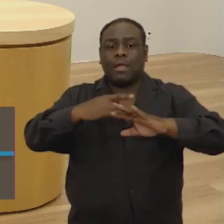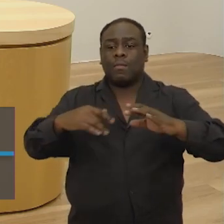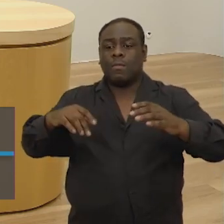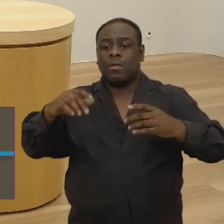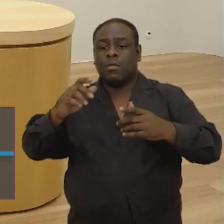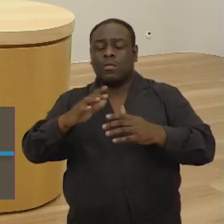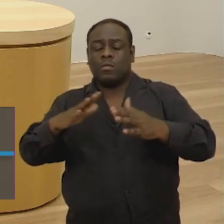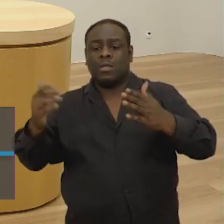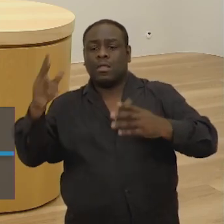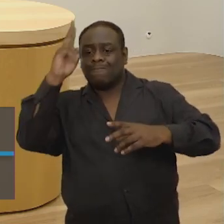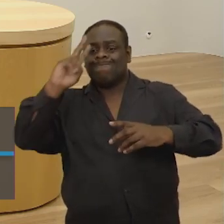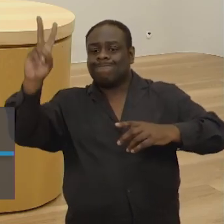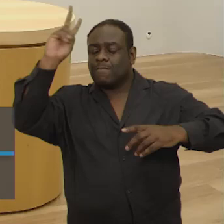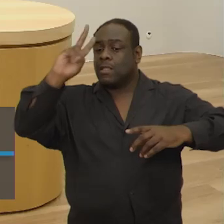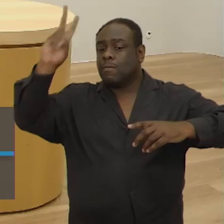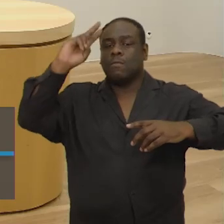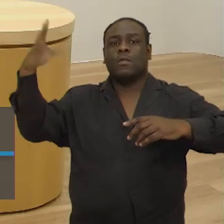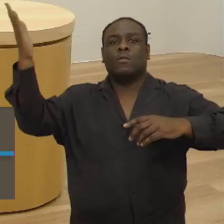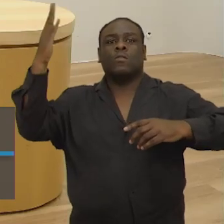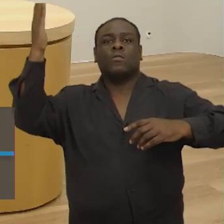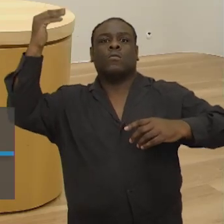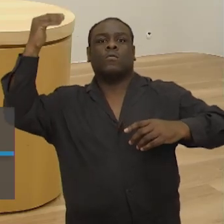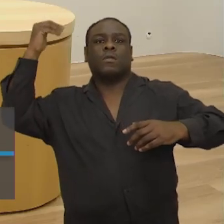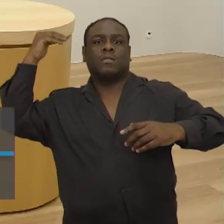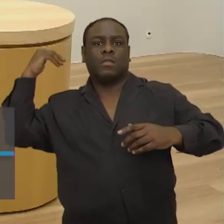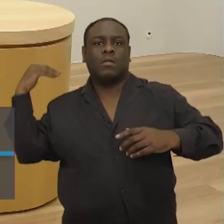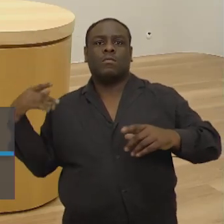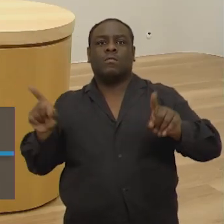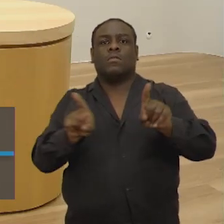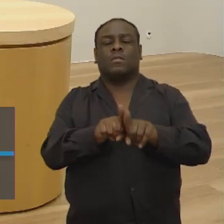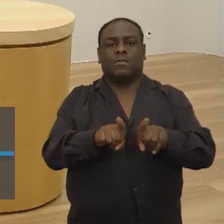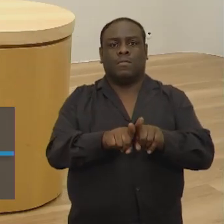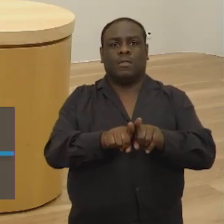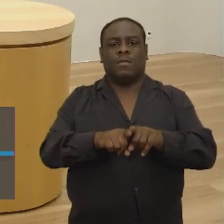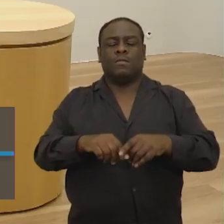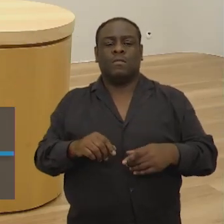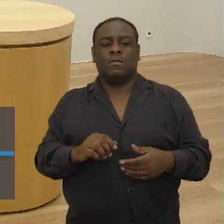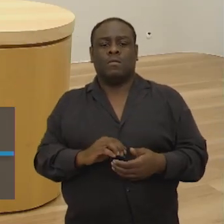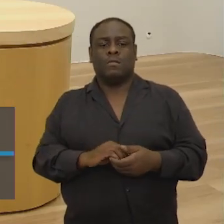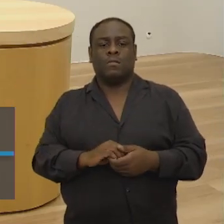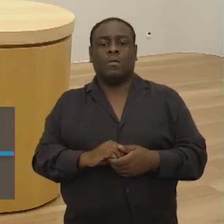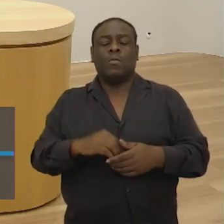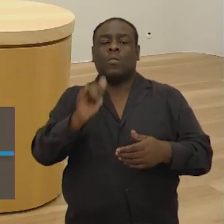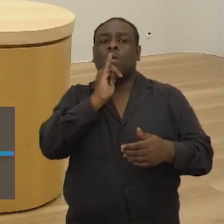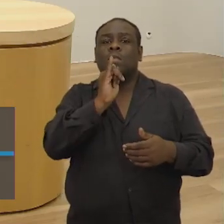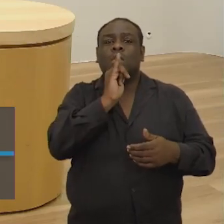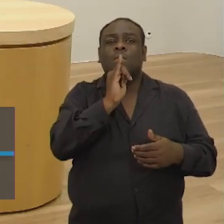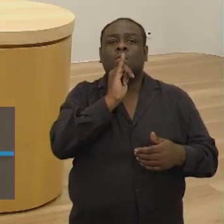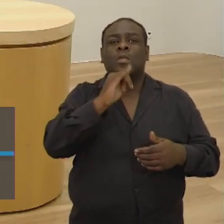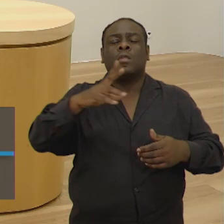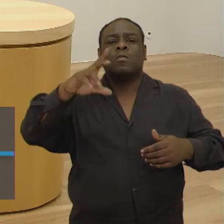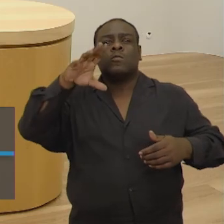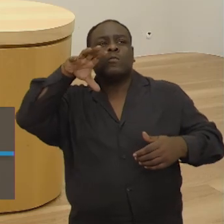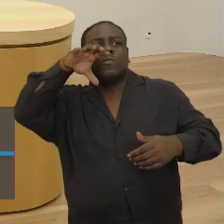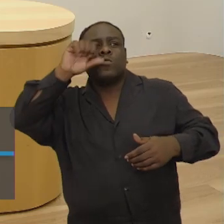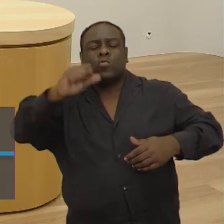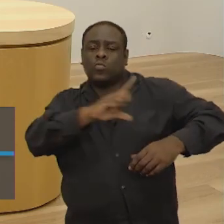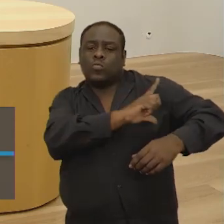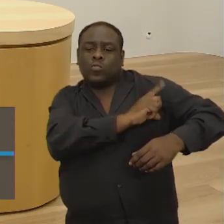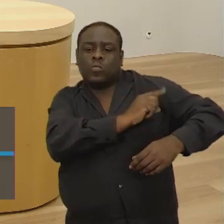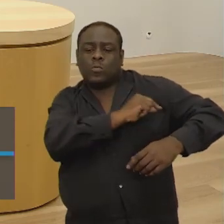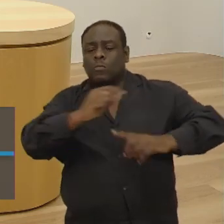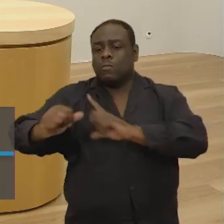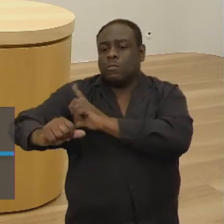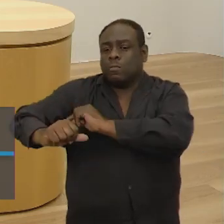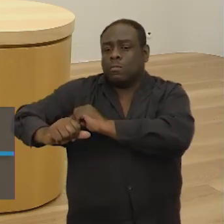situações do passado, né? O cheiro, ele acaba sendo memorial. Né? Já teve essa sensação? Por exemplo, você sentiu o cheiro de perfume e lembrar de uma época exata, de